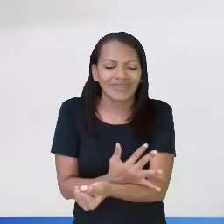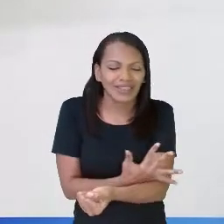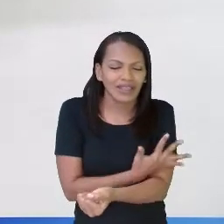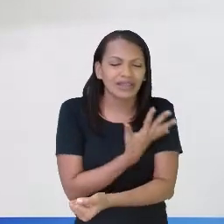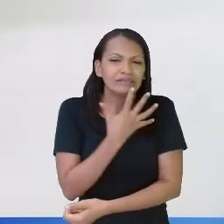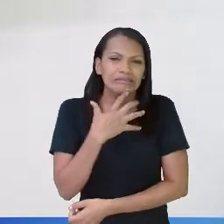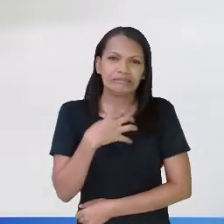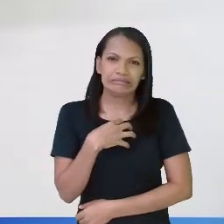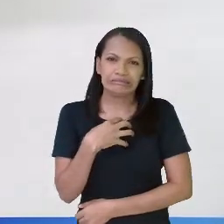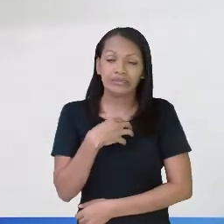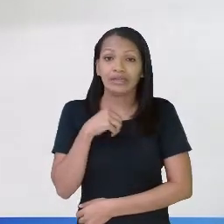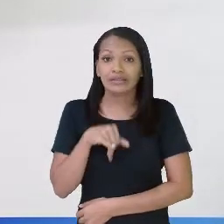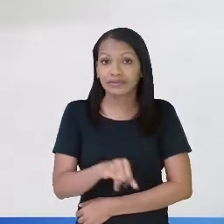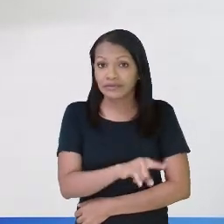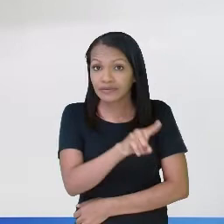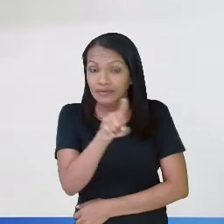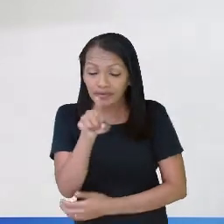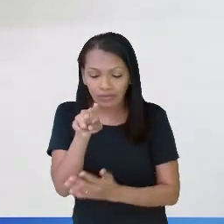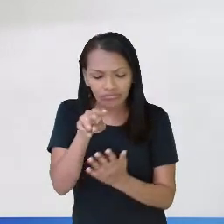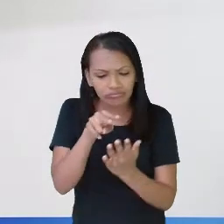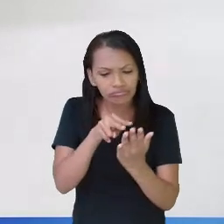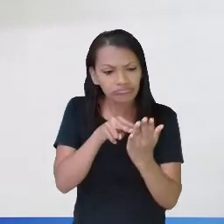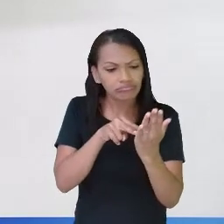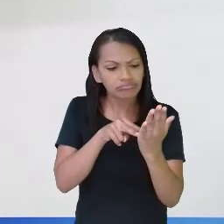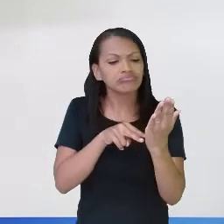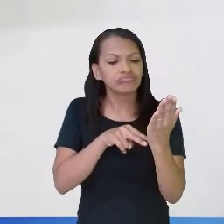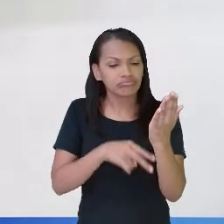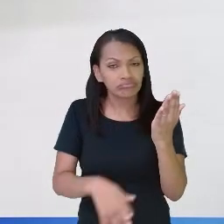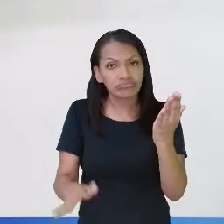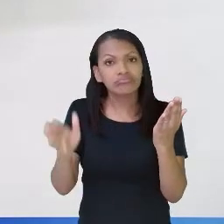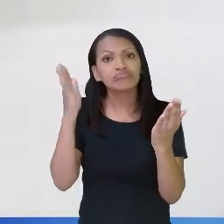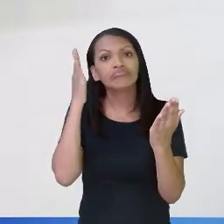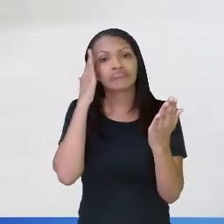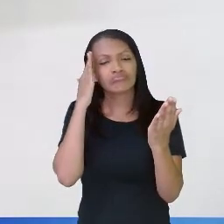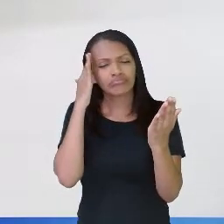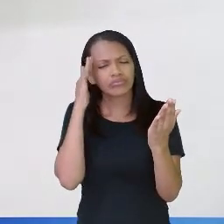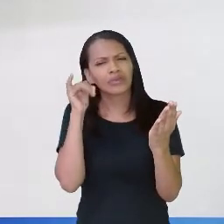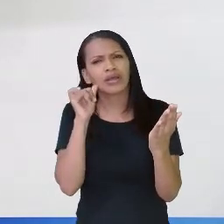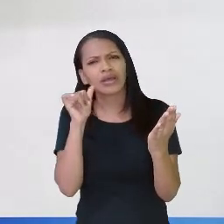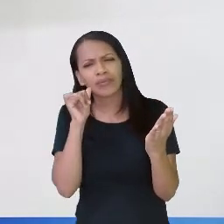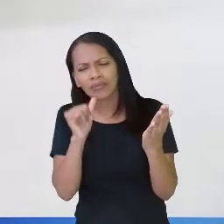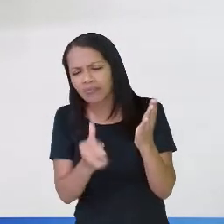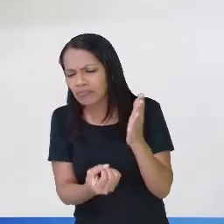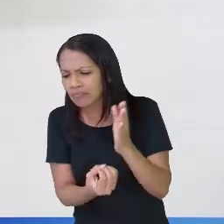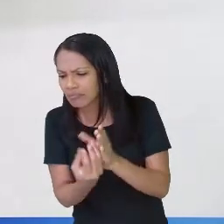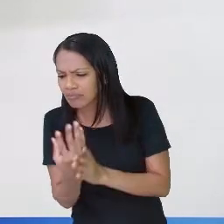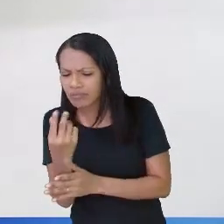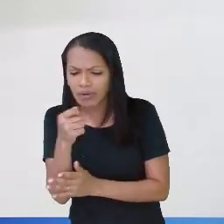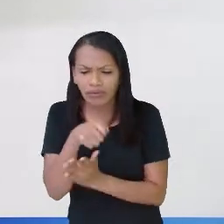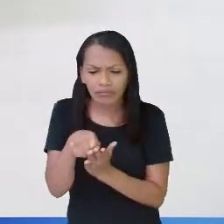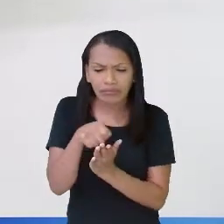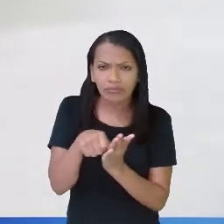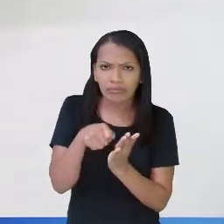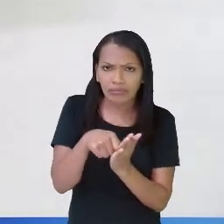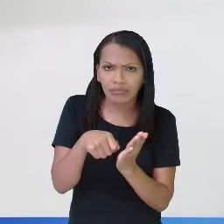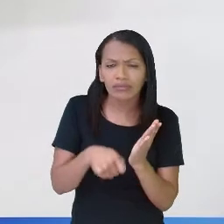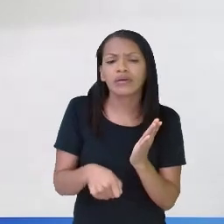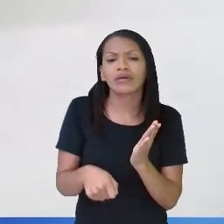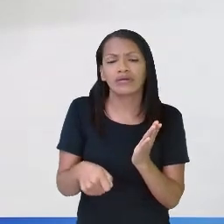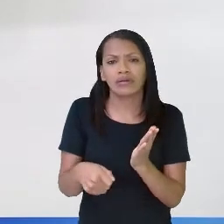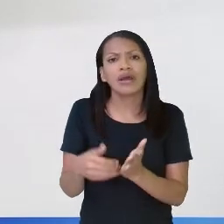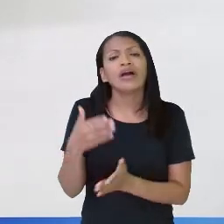sentimento. Se você lê e depois que você soube quem é a autora, a vida dela, a sua origem, você entende